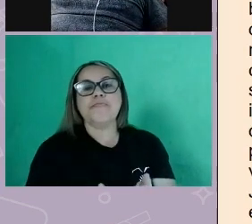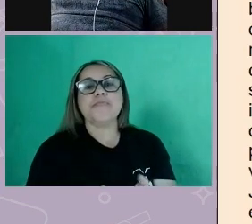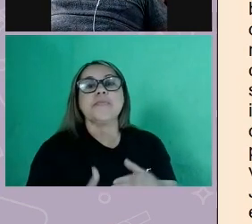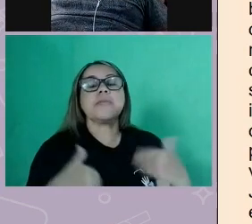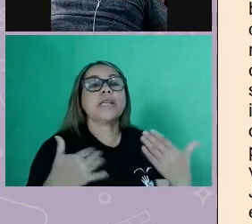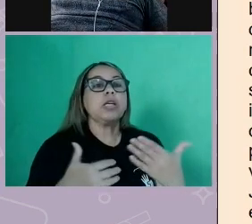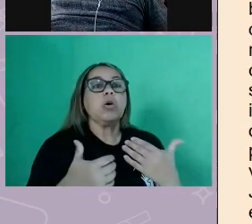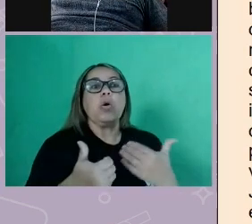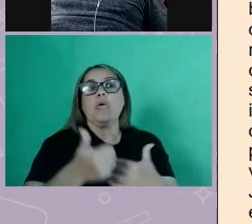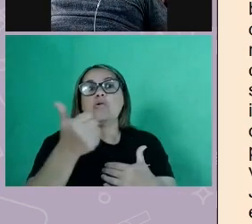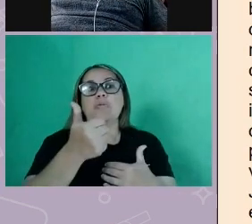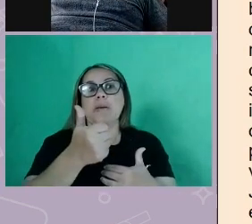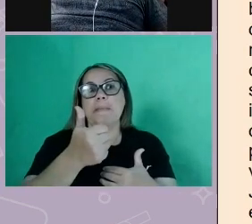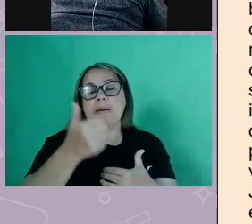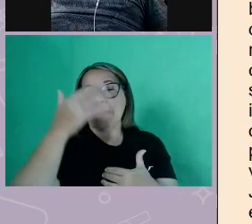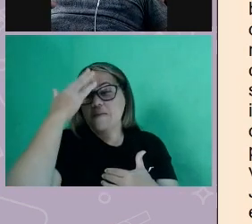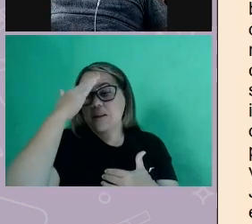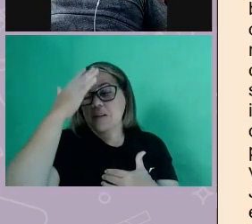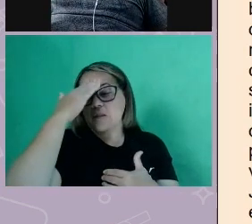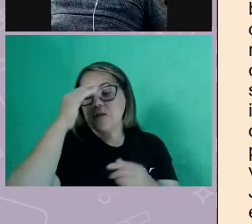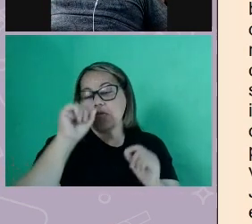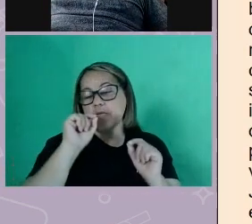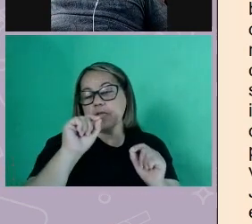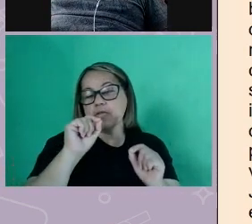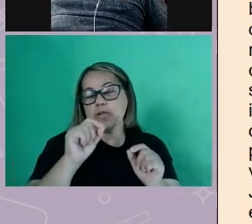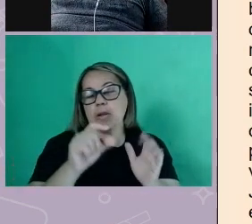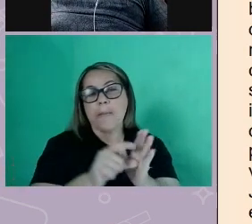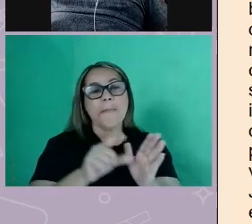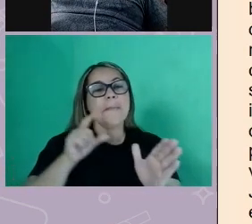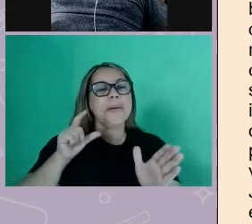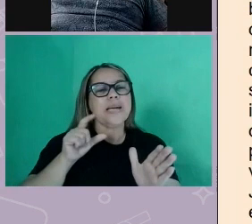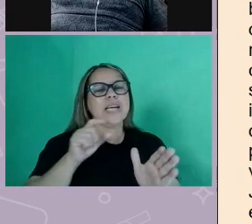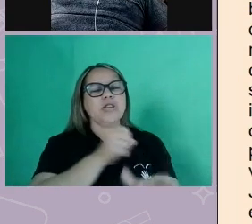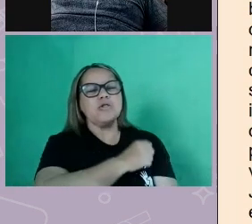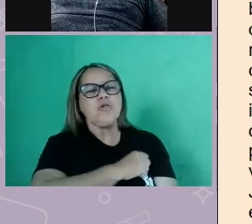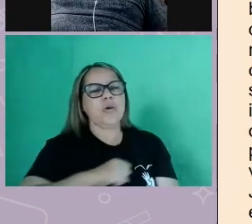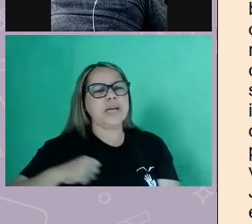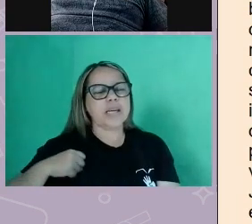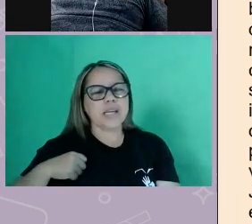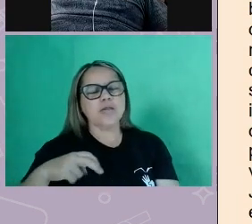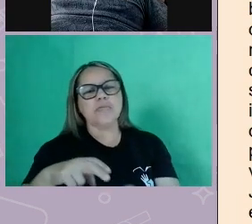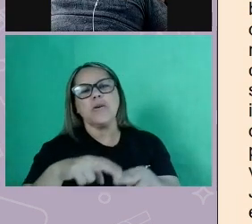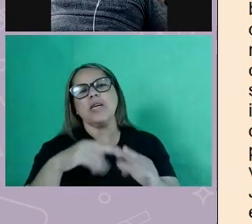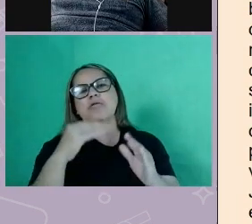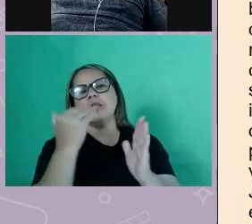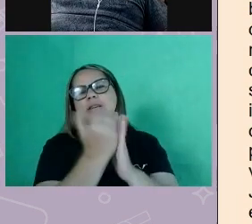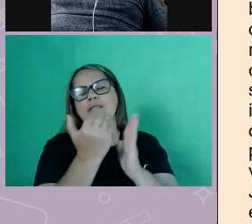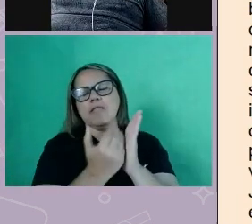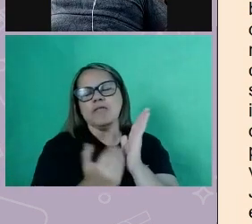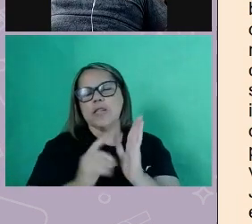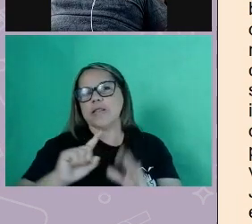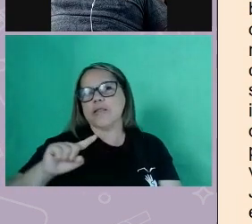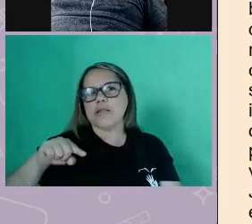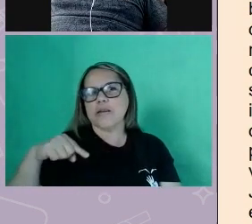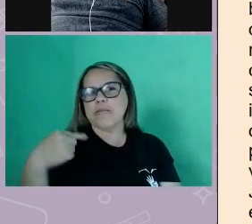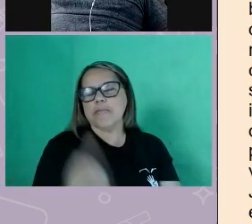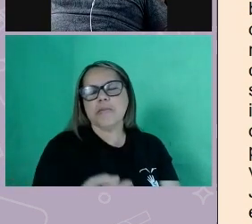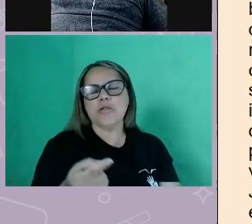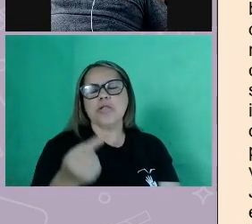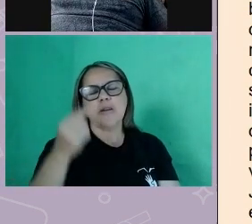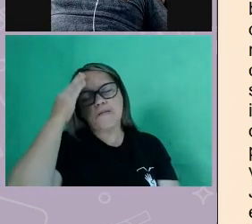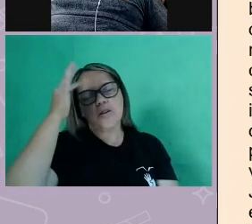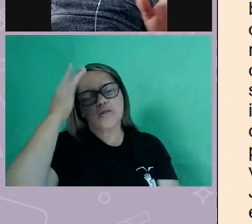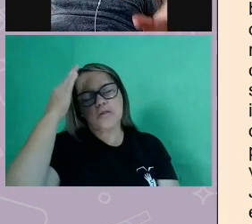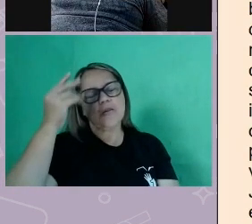filósofos foram chamados de pré-socráticos devido a classificação posterior da filosofia antiga